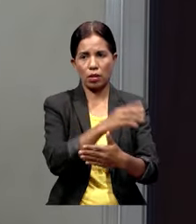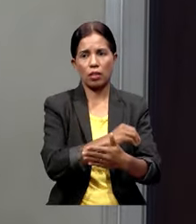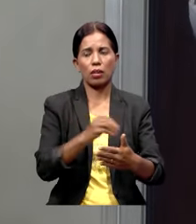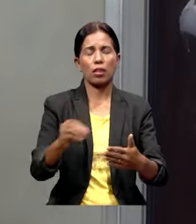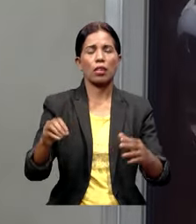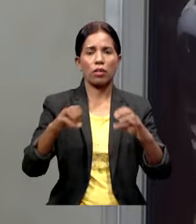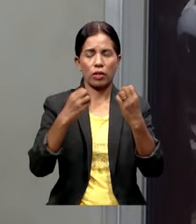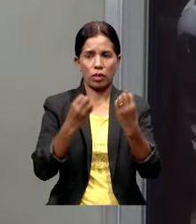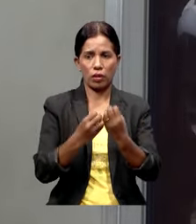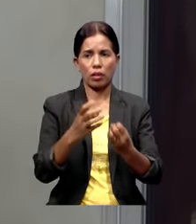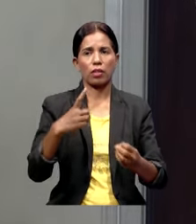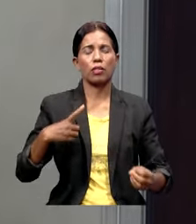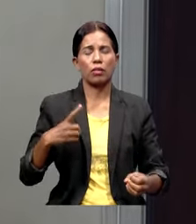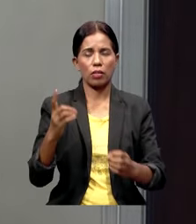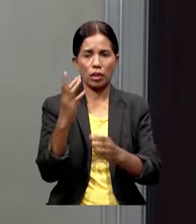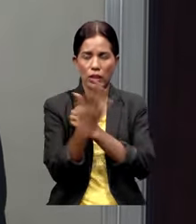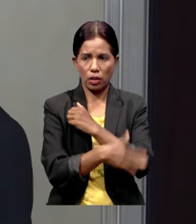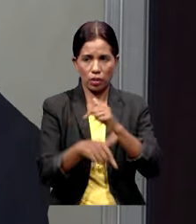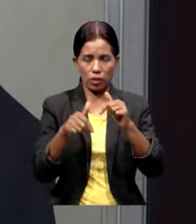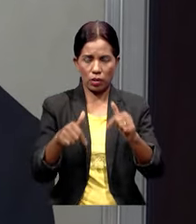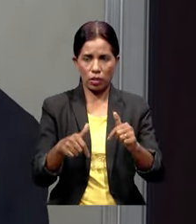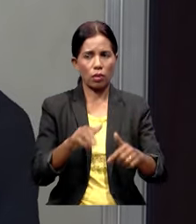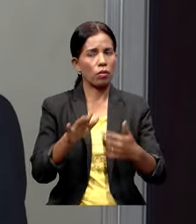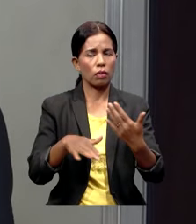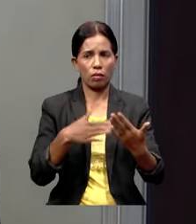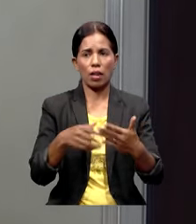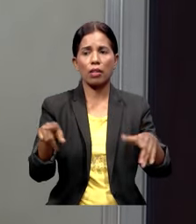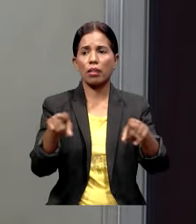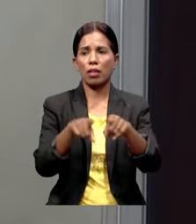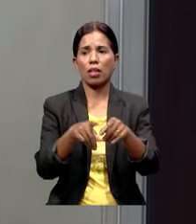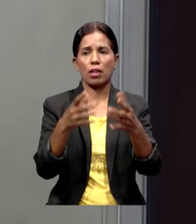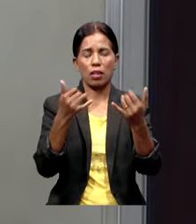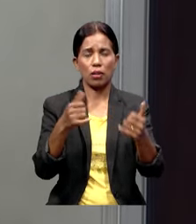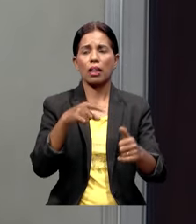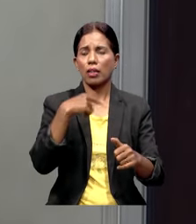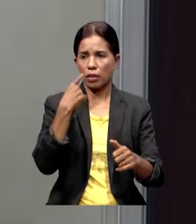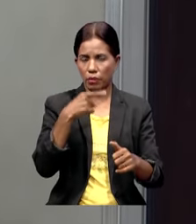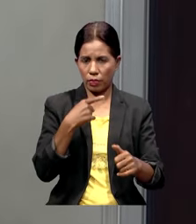soberania do país e de né em vigor ela agora se